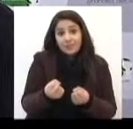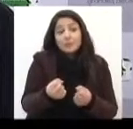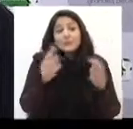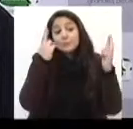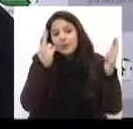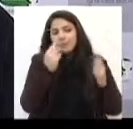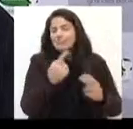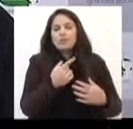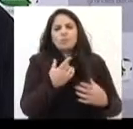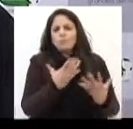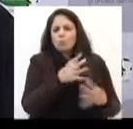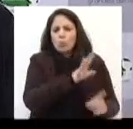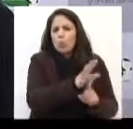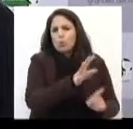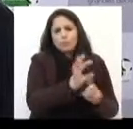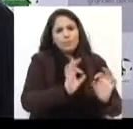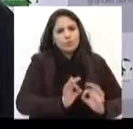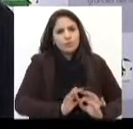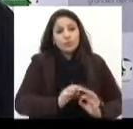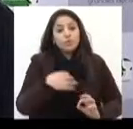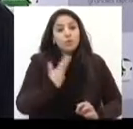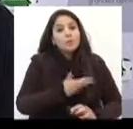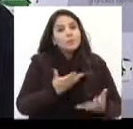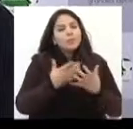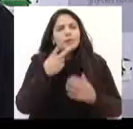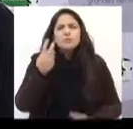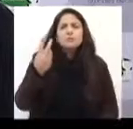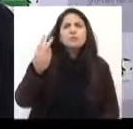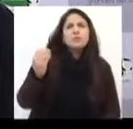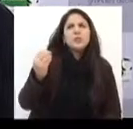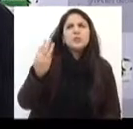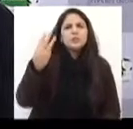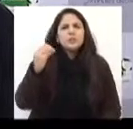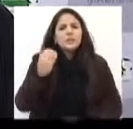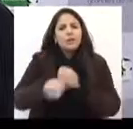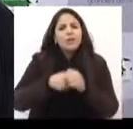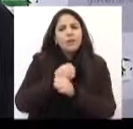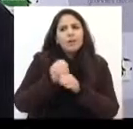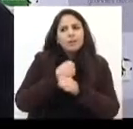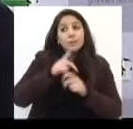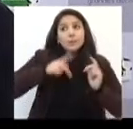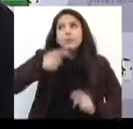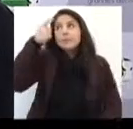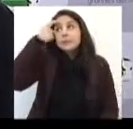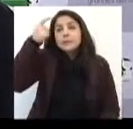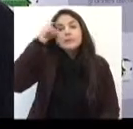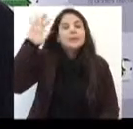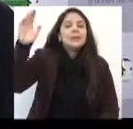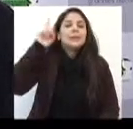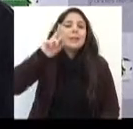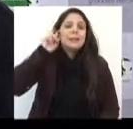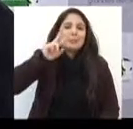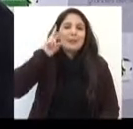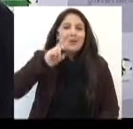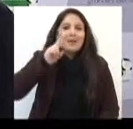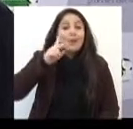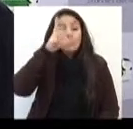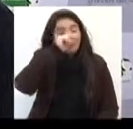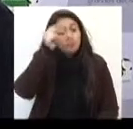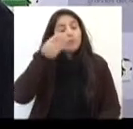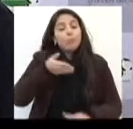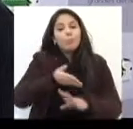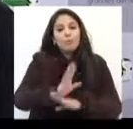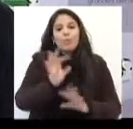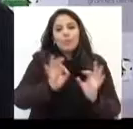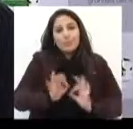projeto, porque esse é um projeto que daqui 20, 30 anos as pessoas vão estar lembrando, né? O prefeito aprovou esse